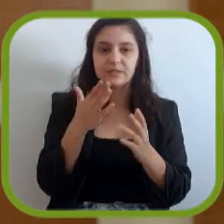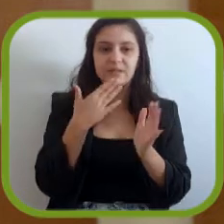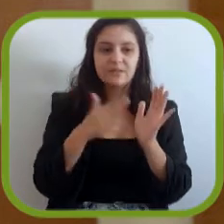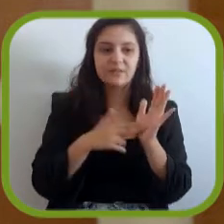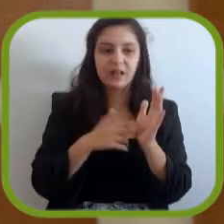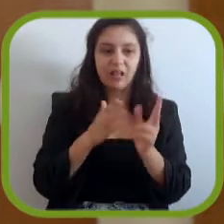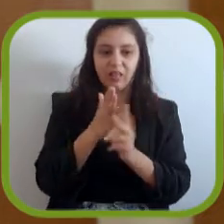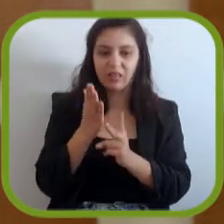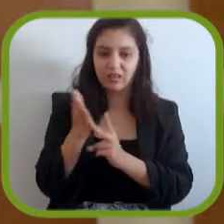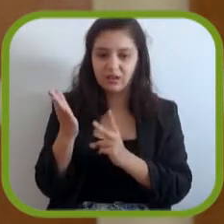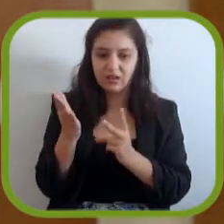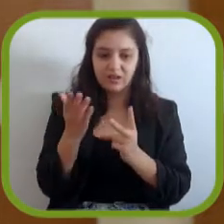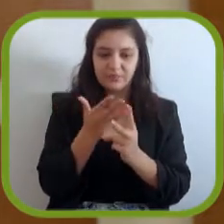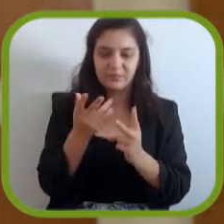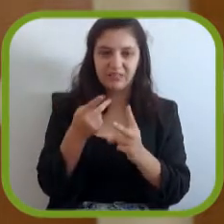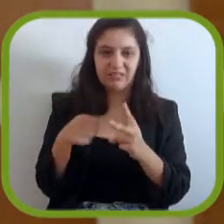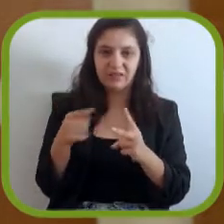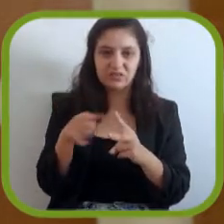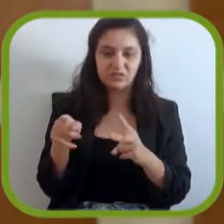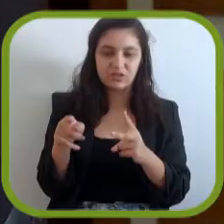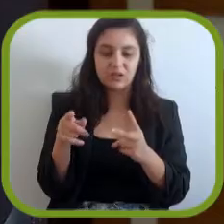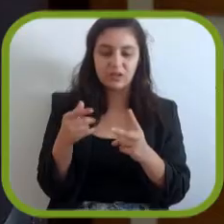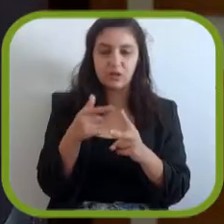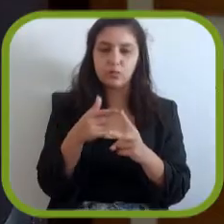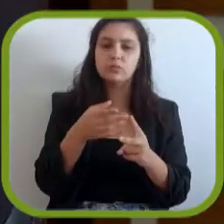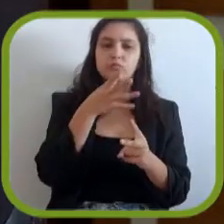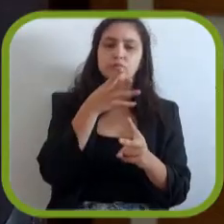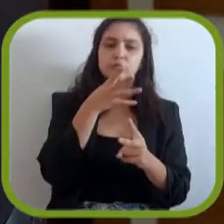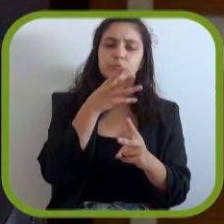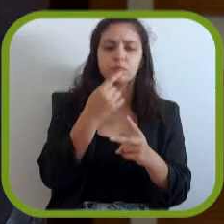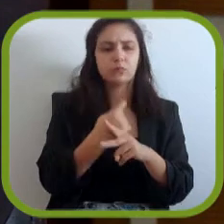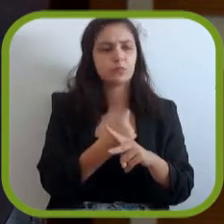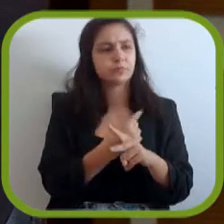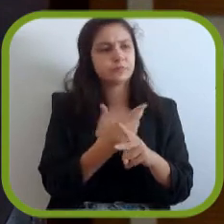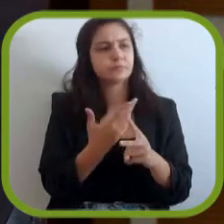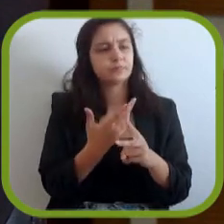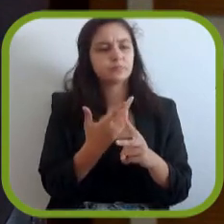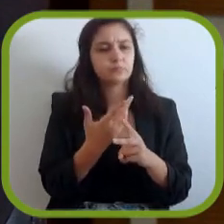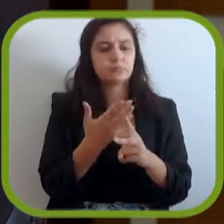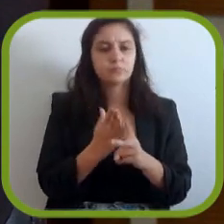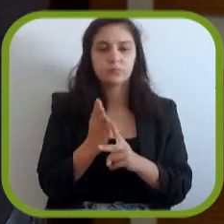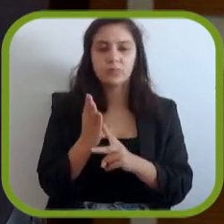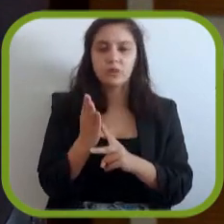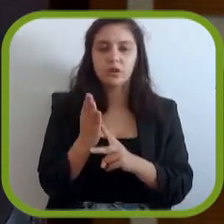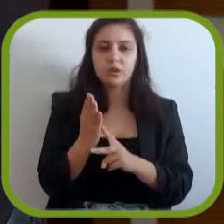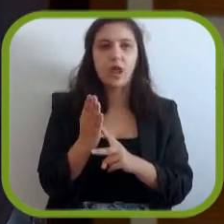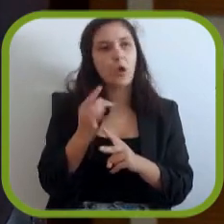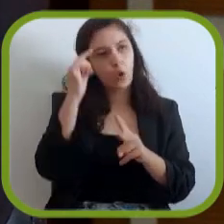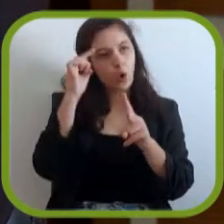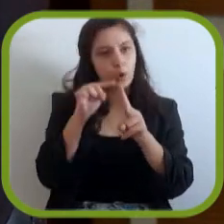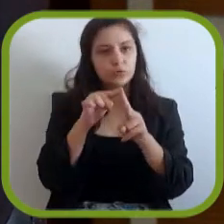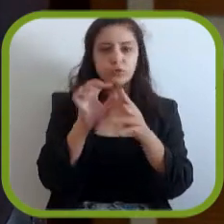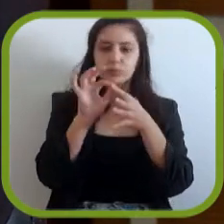vivêssemos em duas realidades paralelas, não é? Uma realidade discursiva, uma realidade onde se